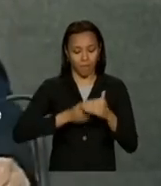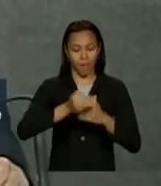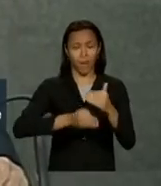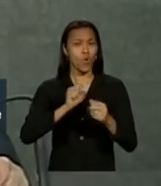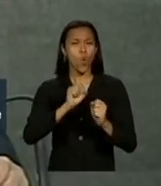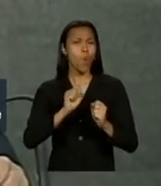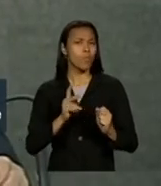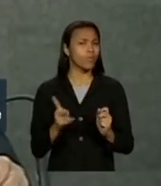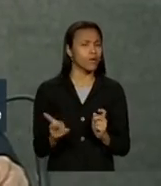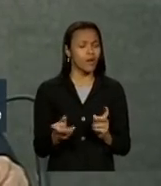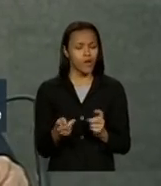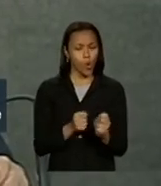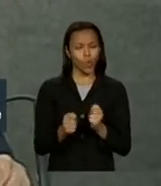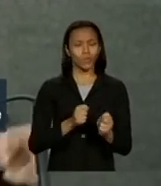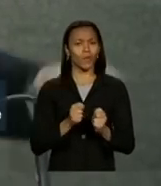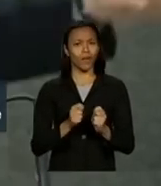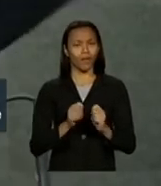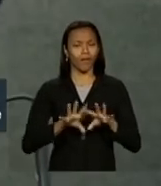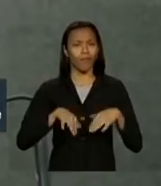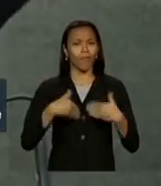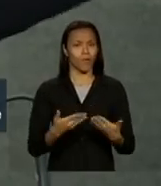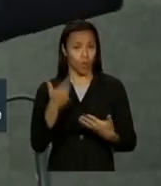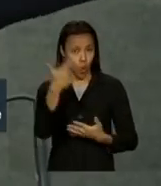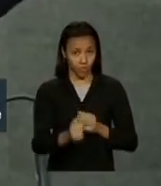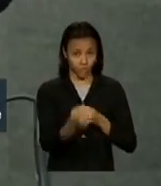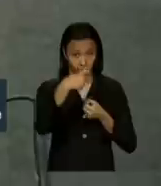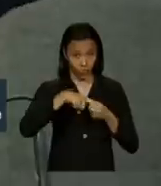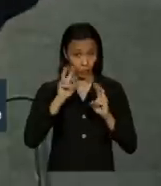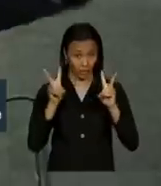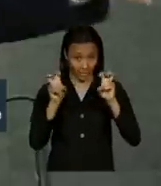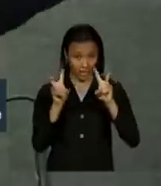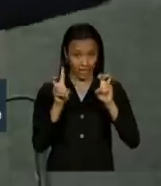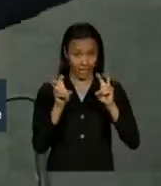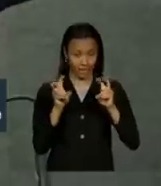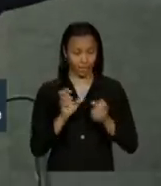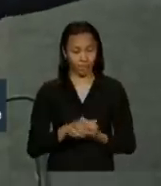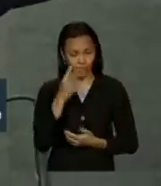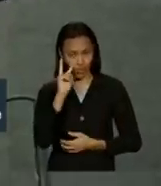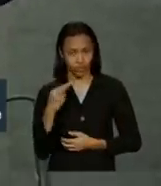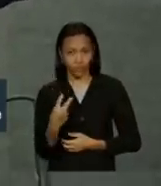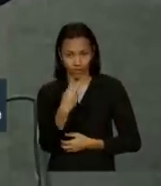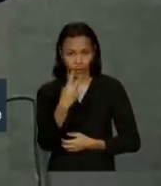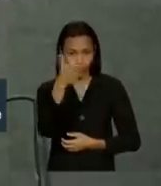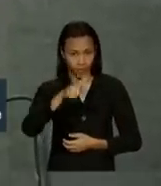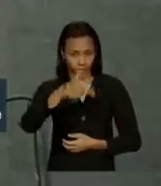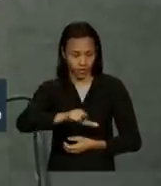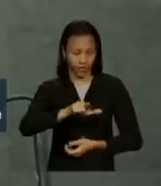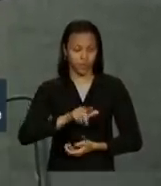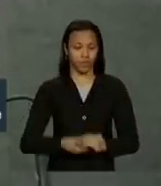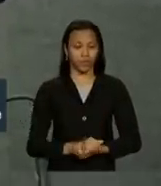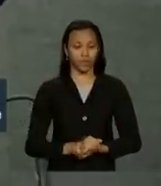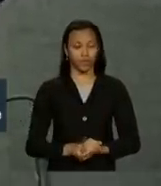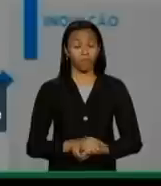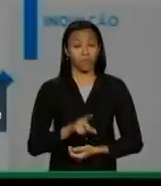tem que gerenciar volta então ao tema novamente o PDC o plan do check act act né e isso vale para